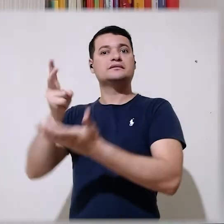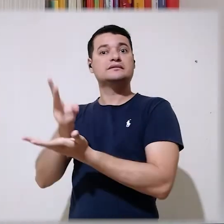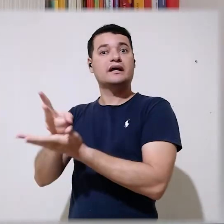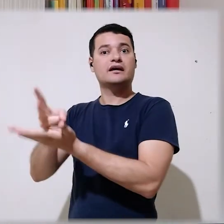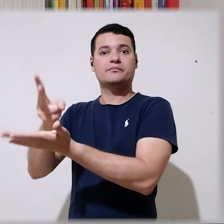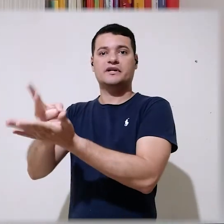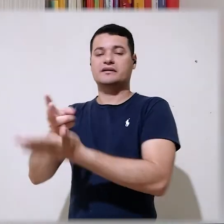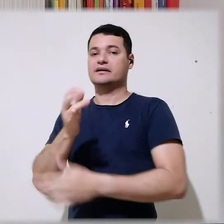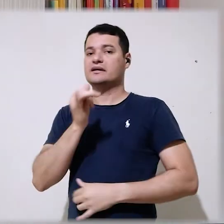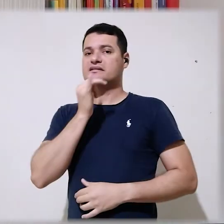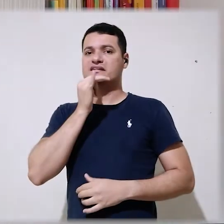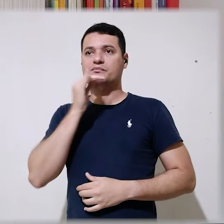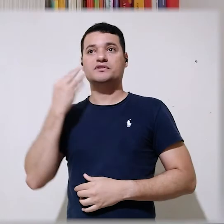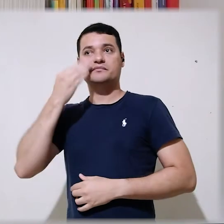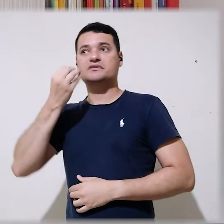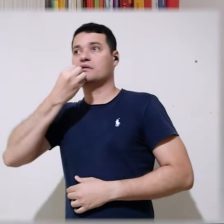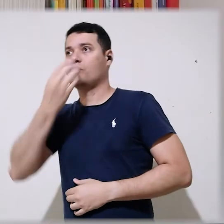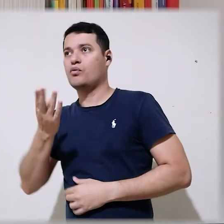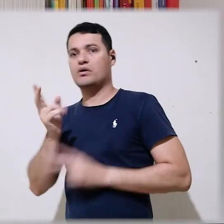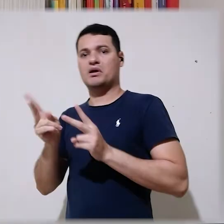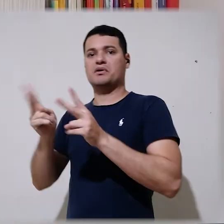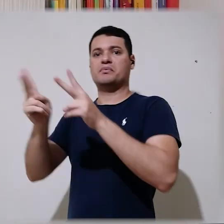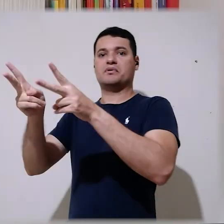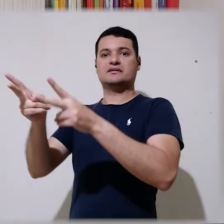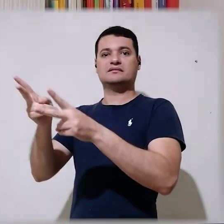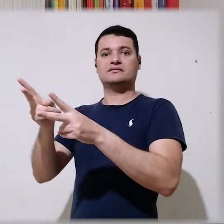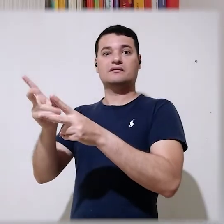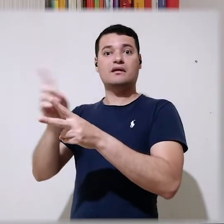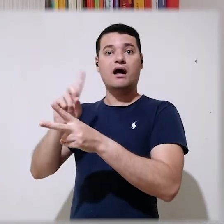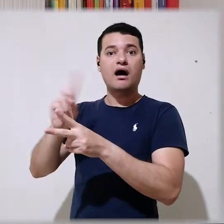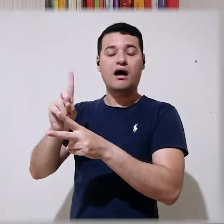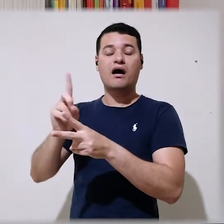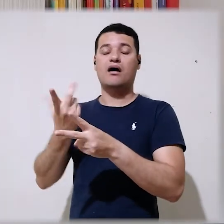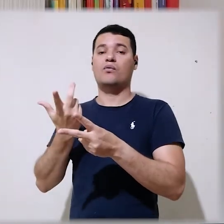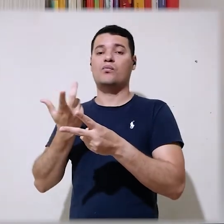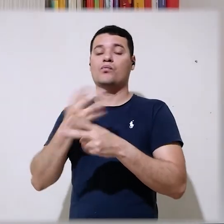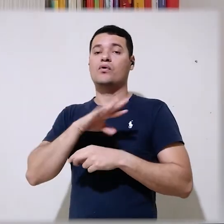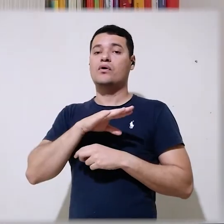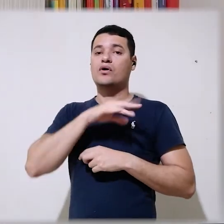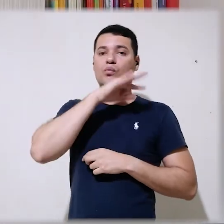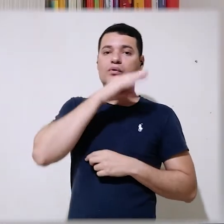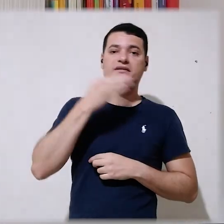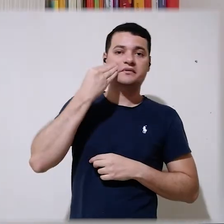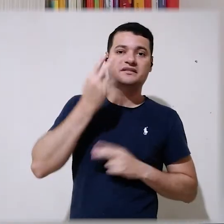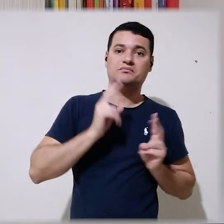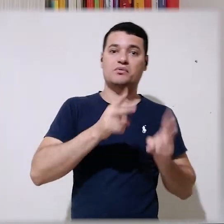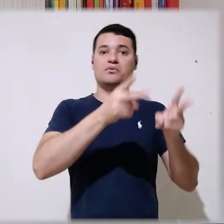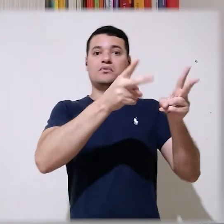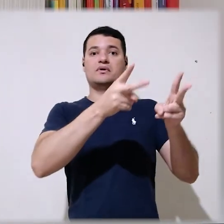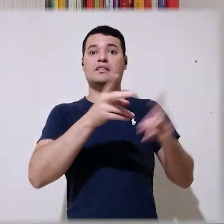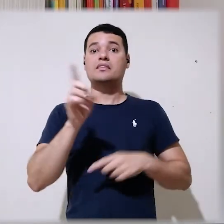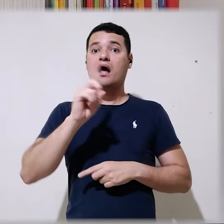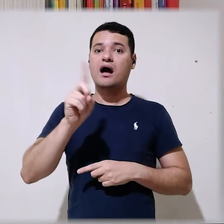é que tudo muda o tempo todo. Da mesma forma que as experiências boas não duram para sempre,